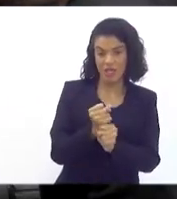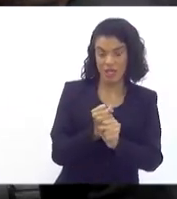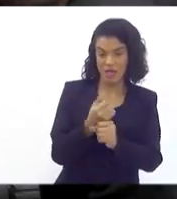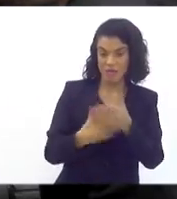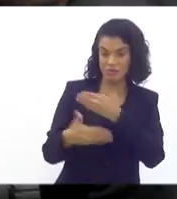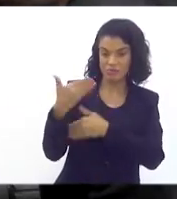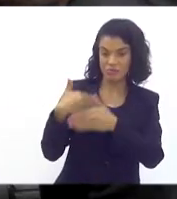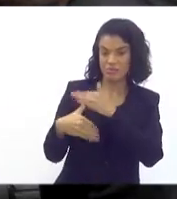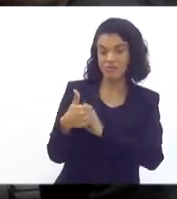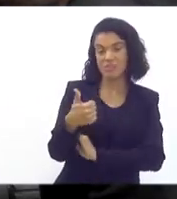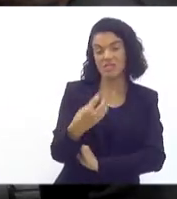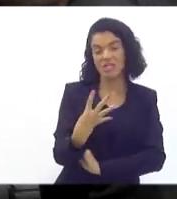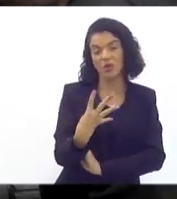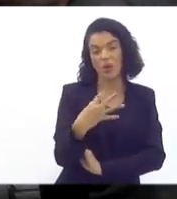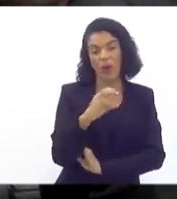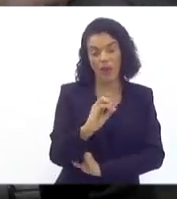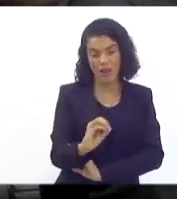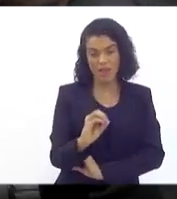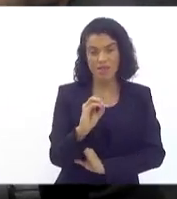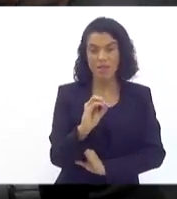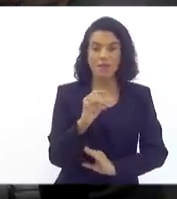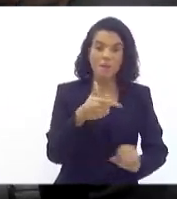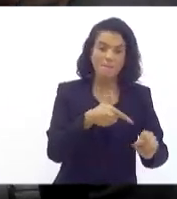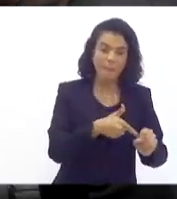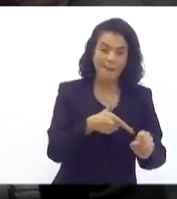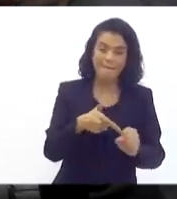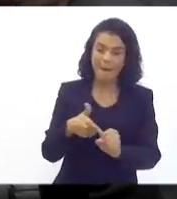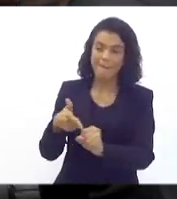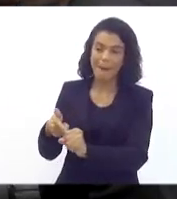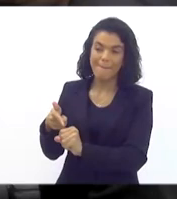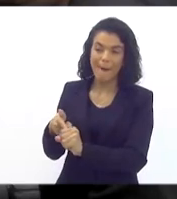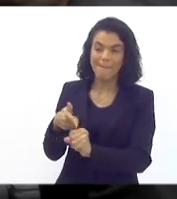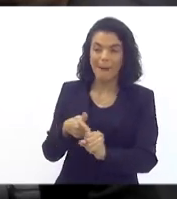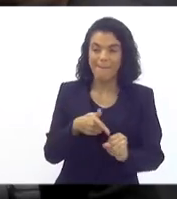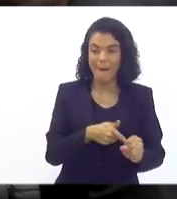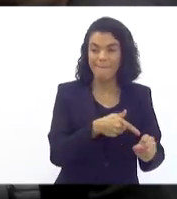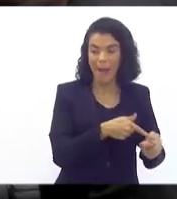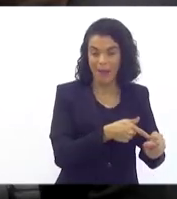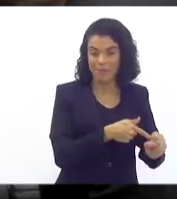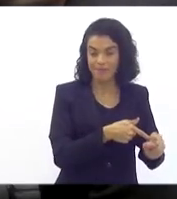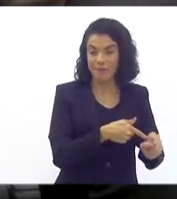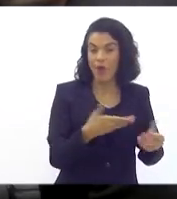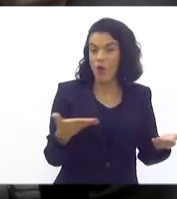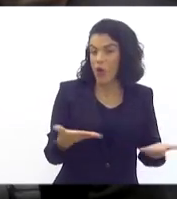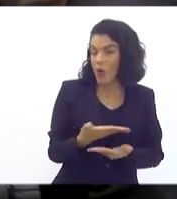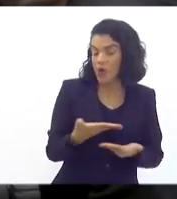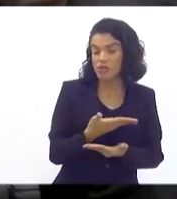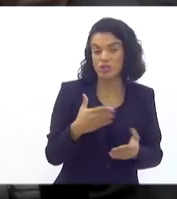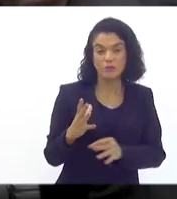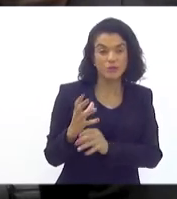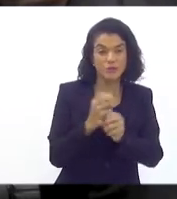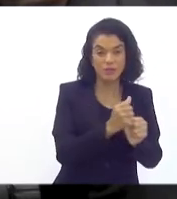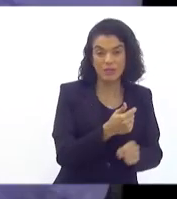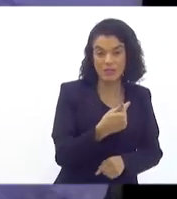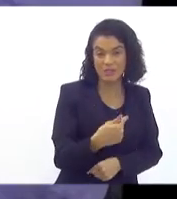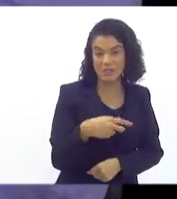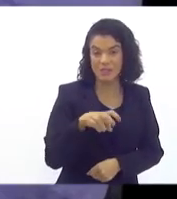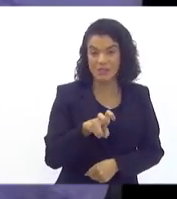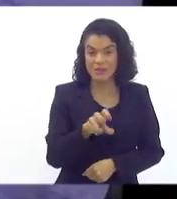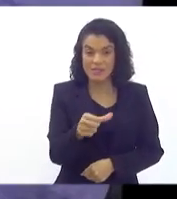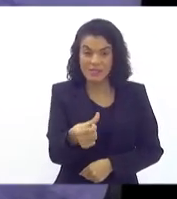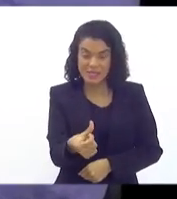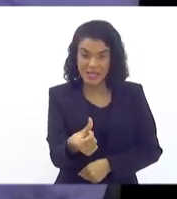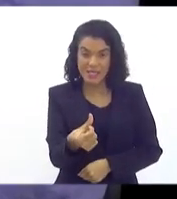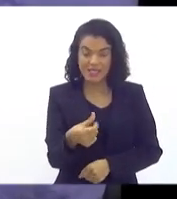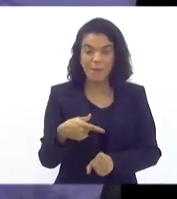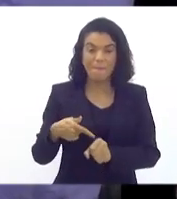140 Poços de combustível Como foi o caso que o senhor trouxe aqui hoje são 756 postos